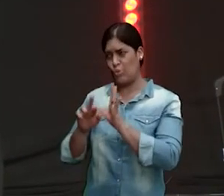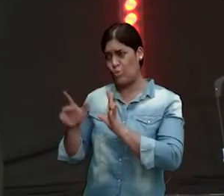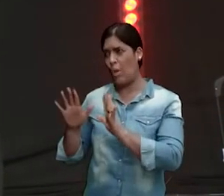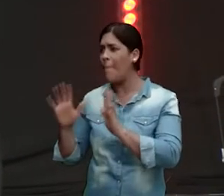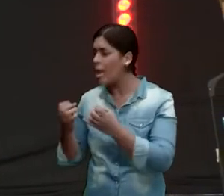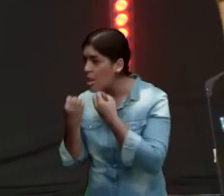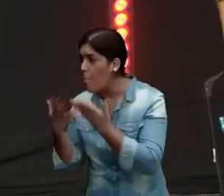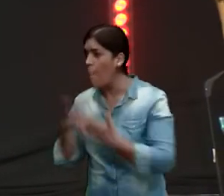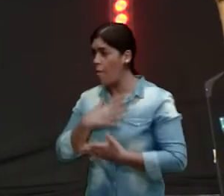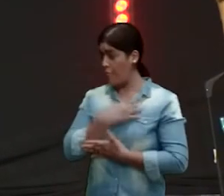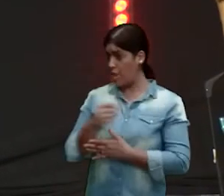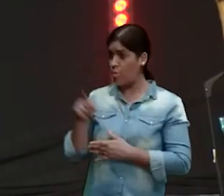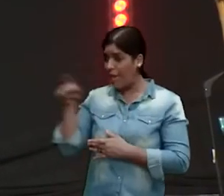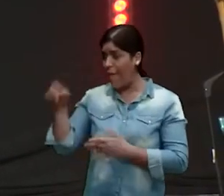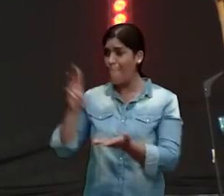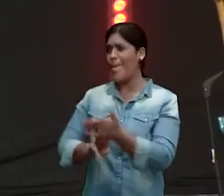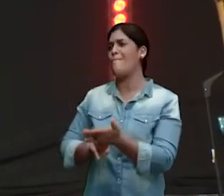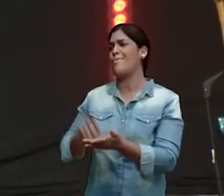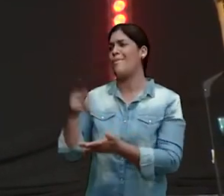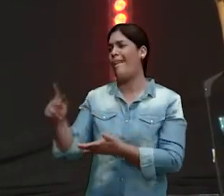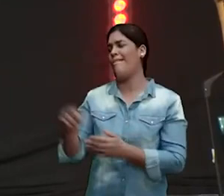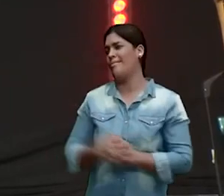mas que bom que meu filho está lá